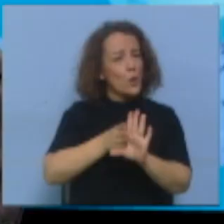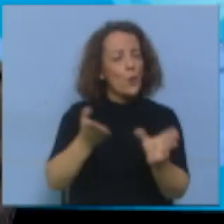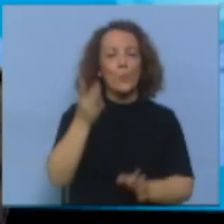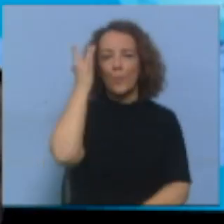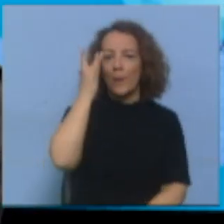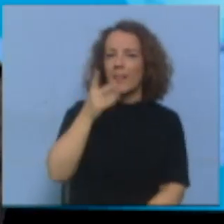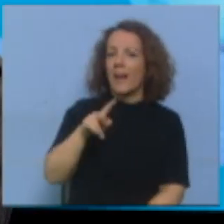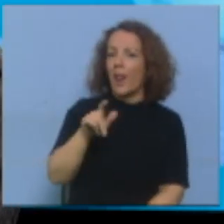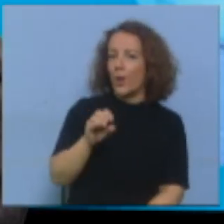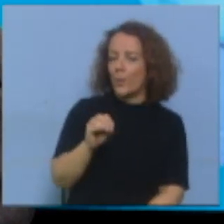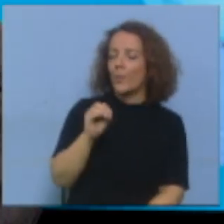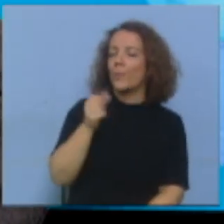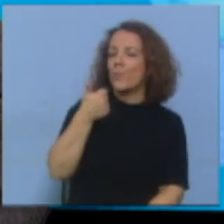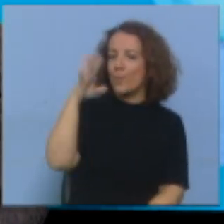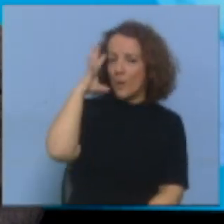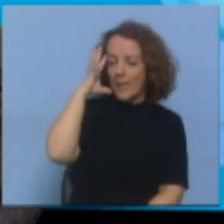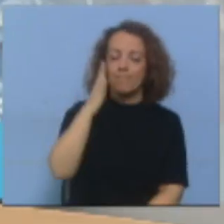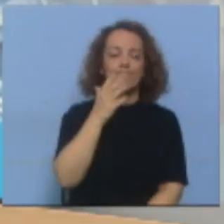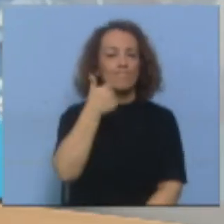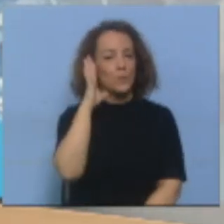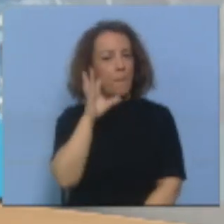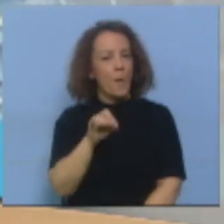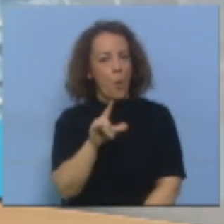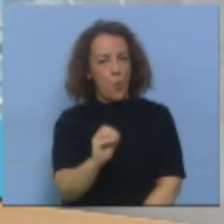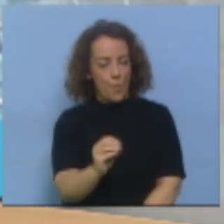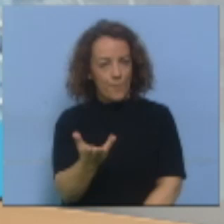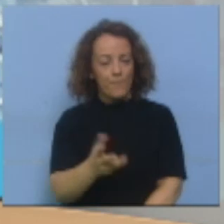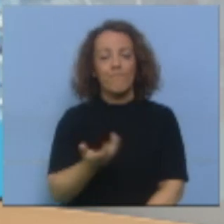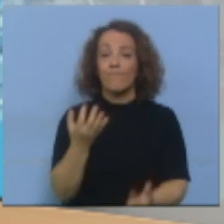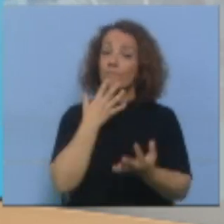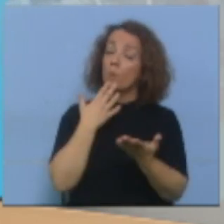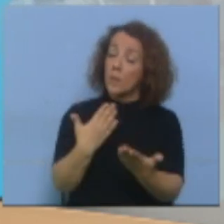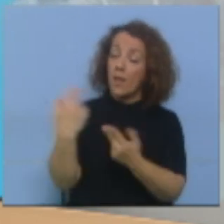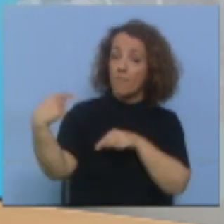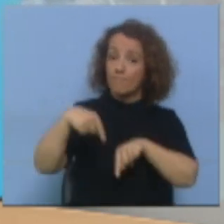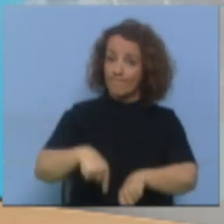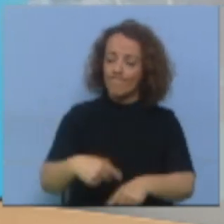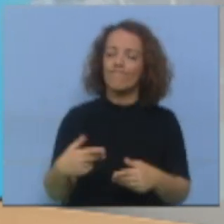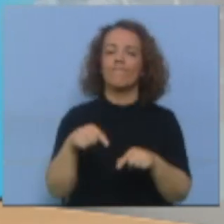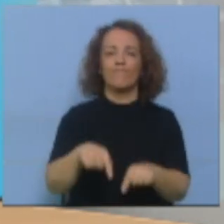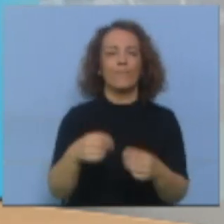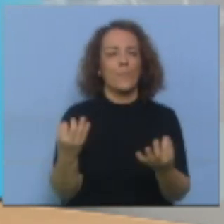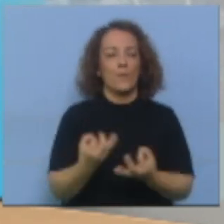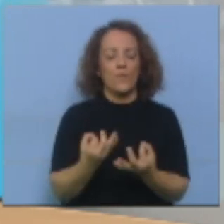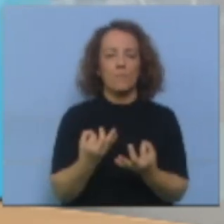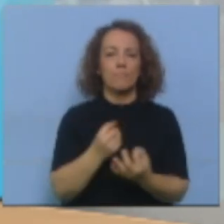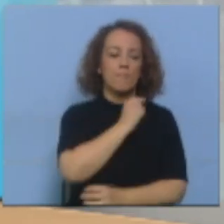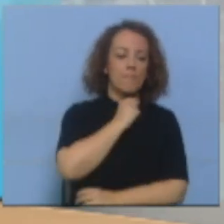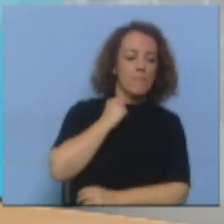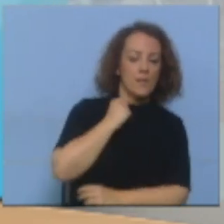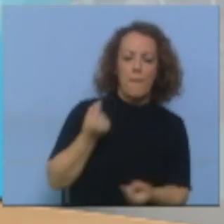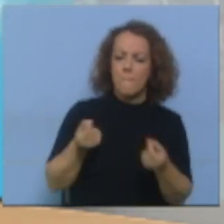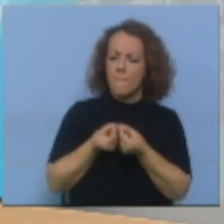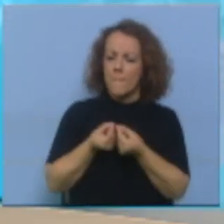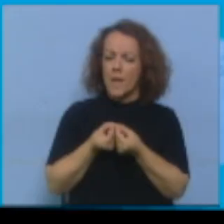tarde. Obrigado por estar connosco e, de facto, esta aproximação entre o sacerdócio e a